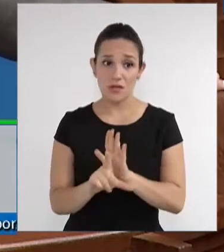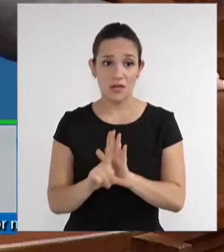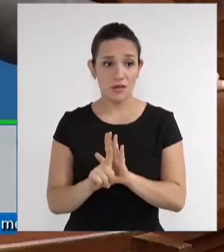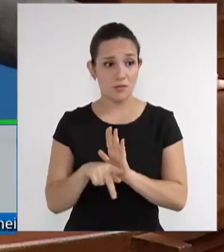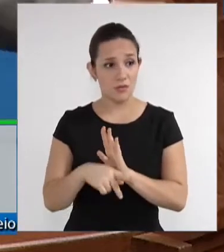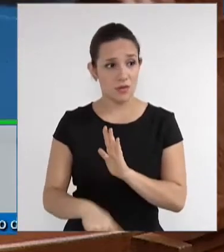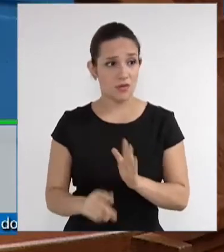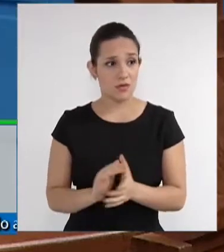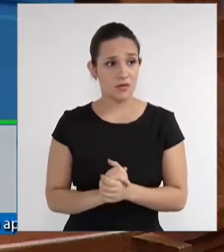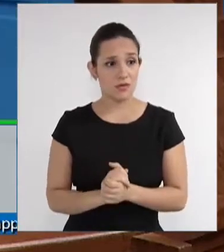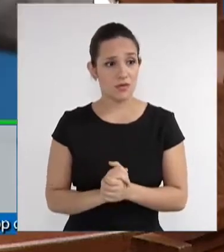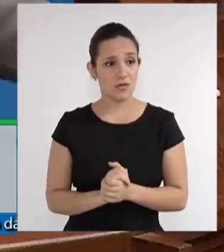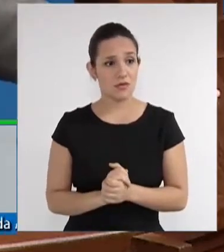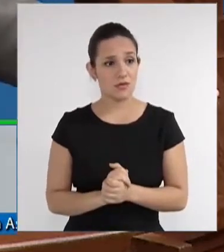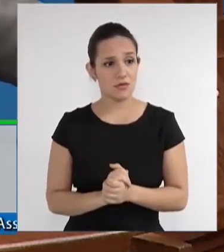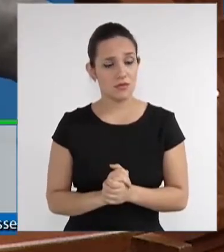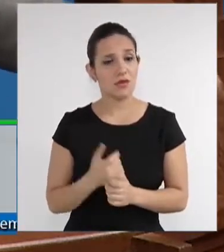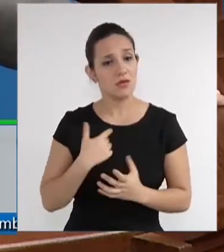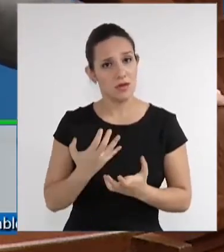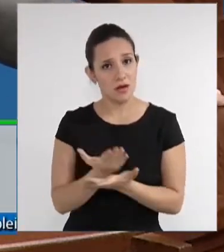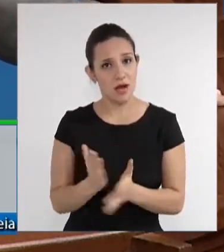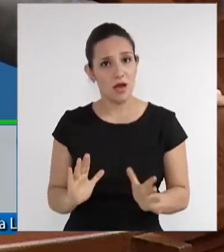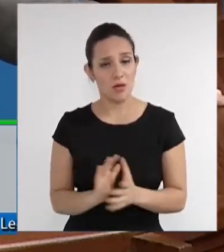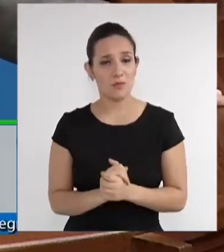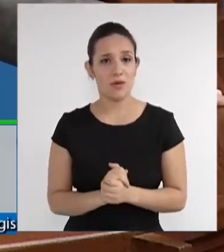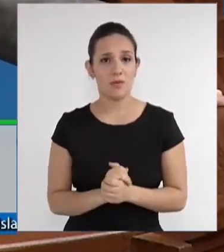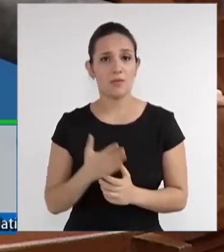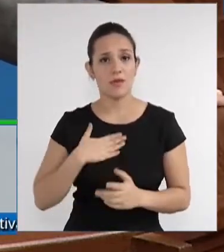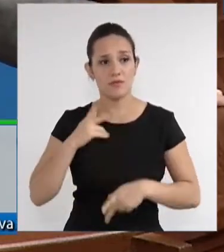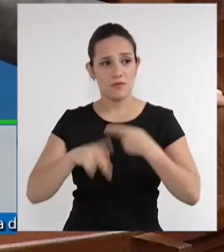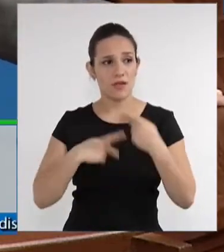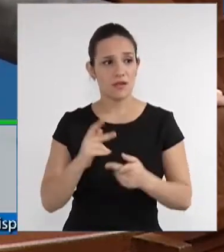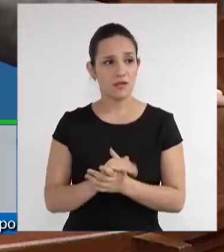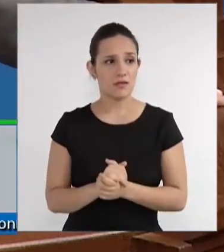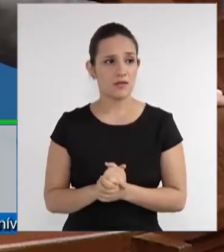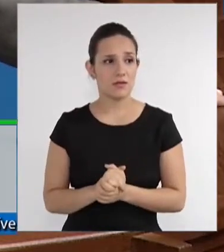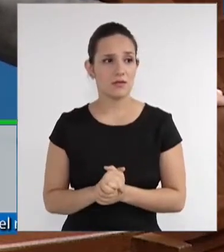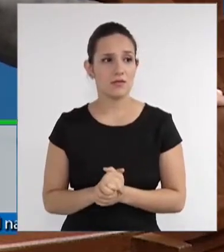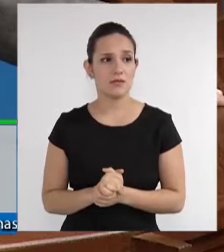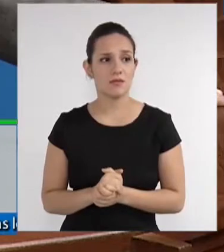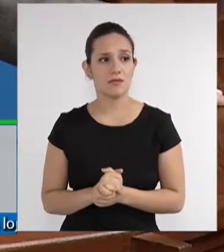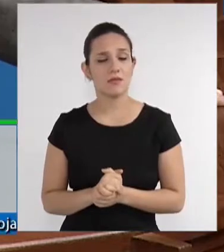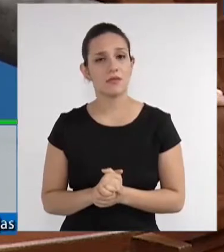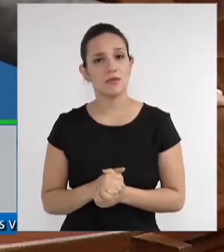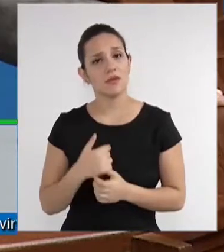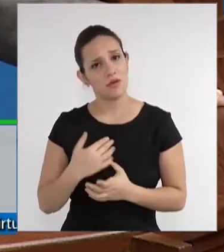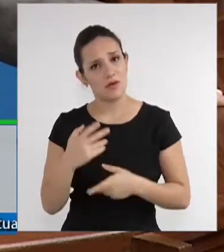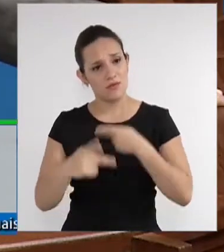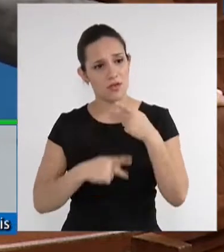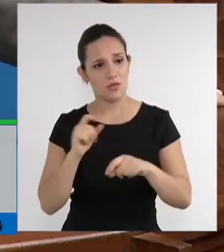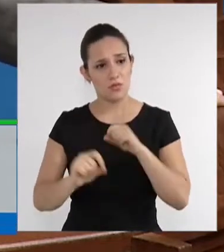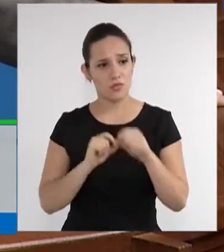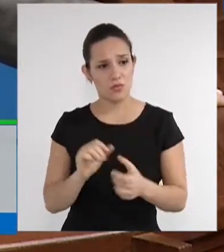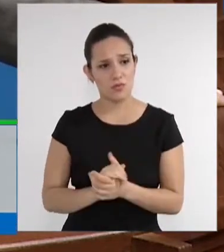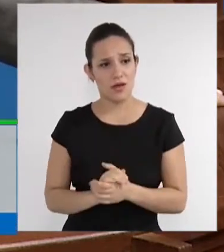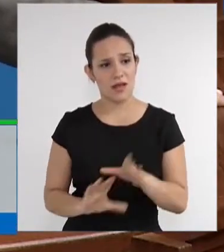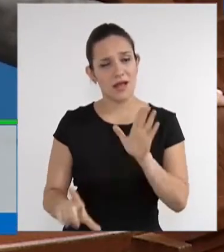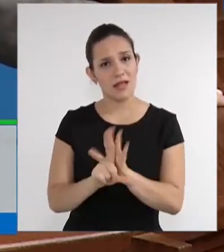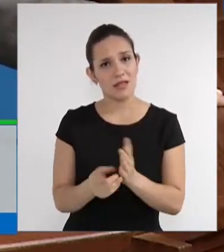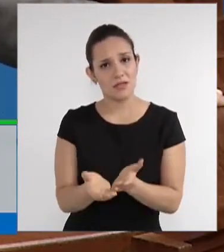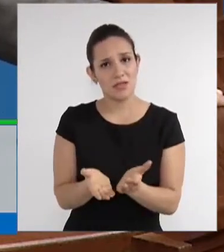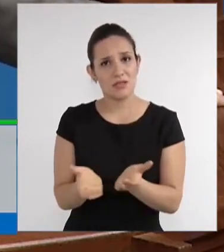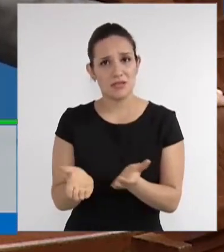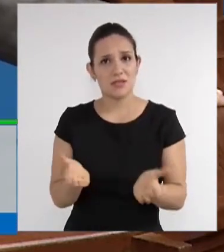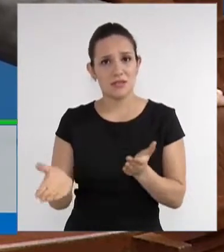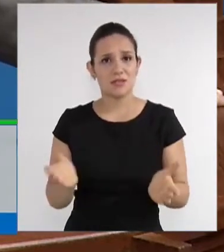a Lei 5.203. Eu encerro a minha fala dizendo, doutor Paulo Ciufi, que a lei de licitação,